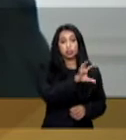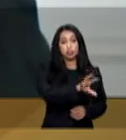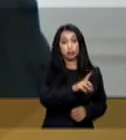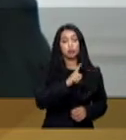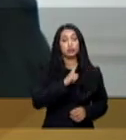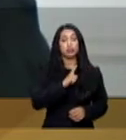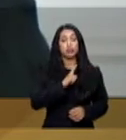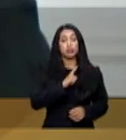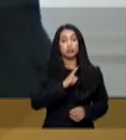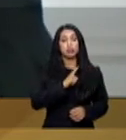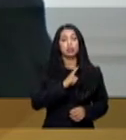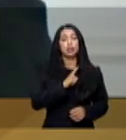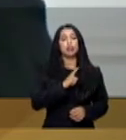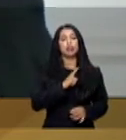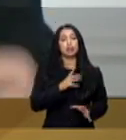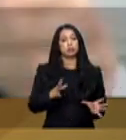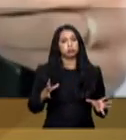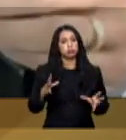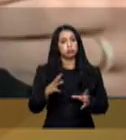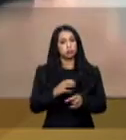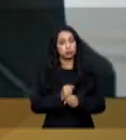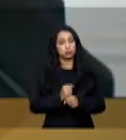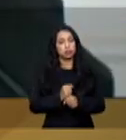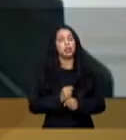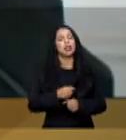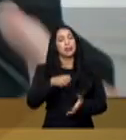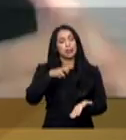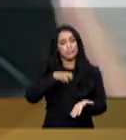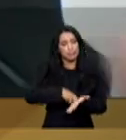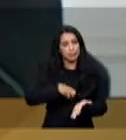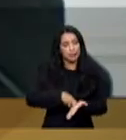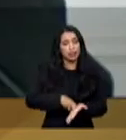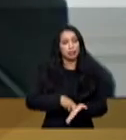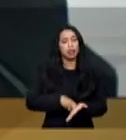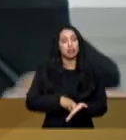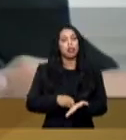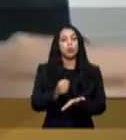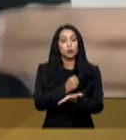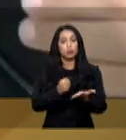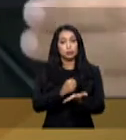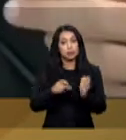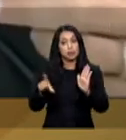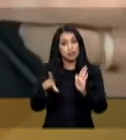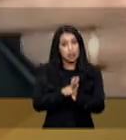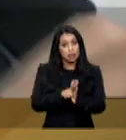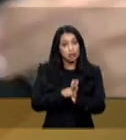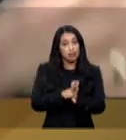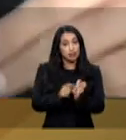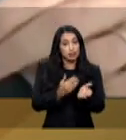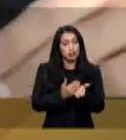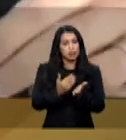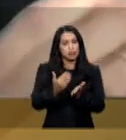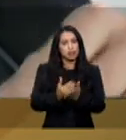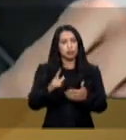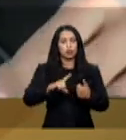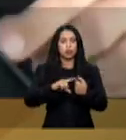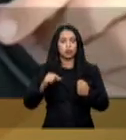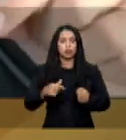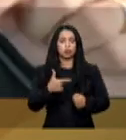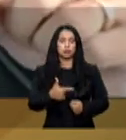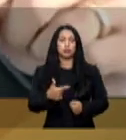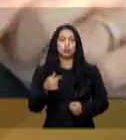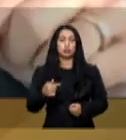nova dosimetria da pena com base na lei original, no artigo